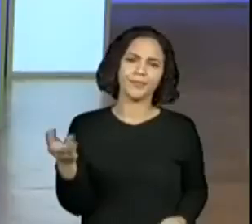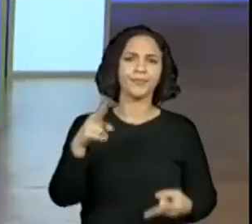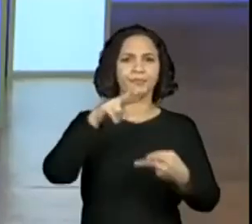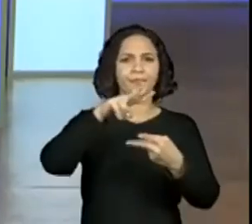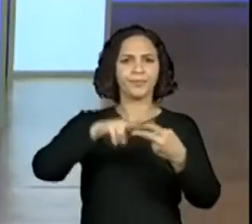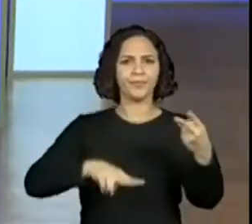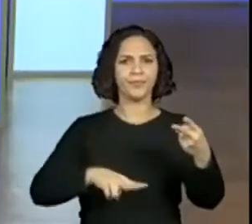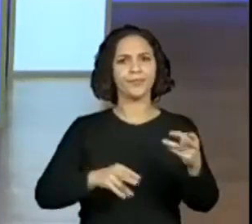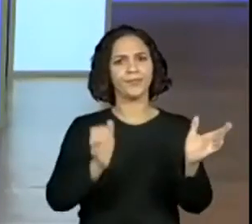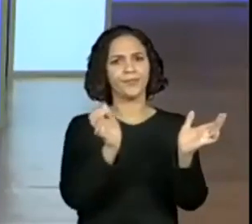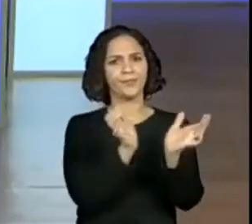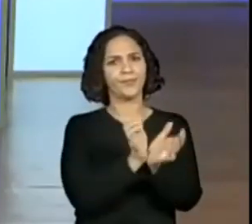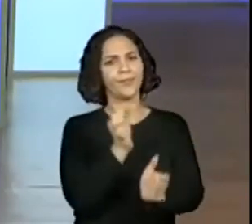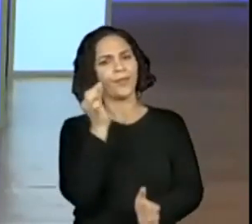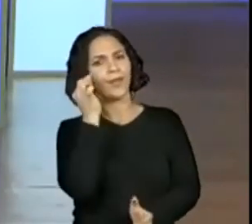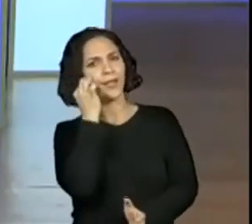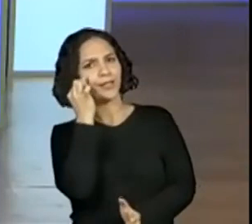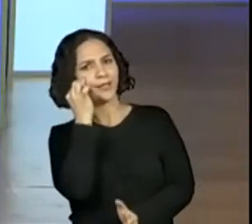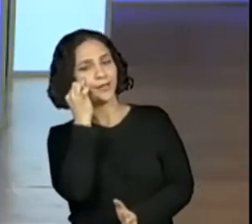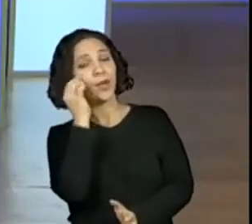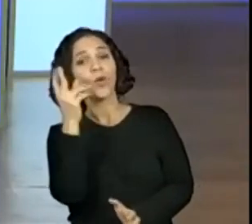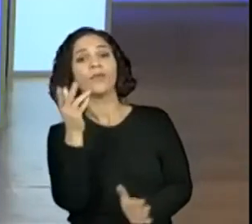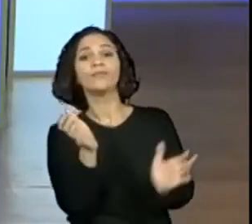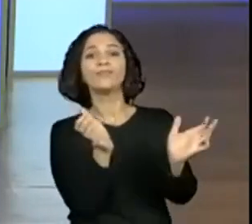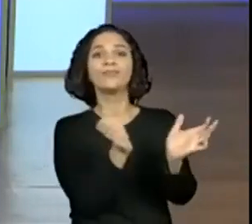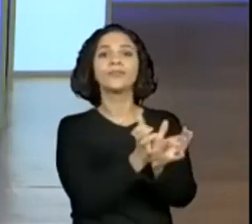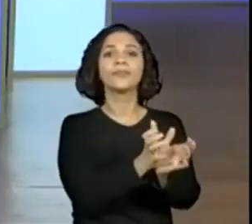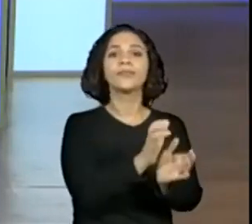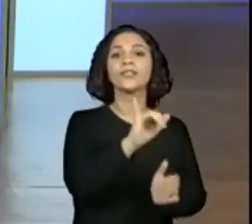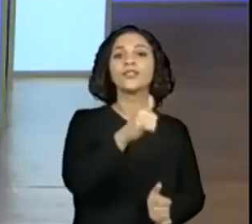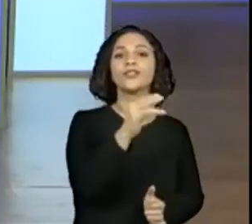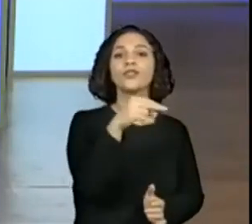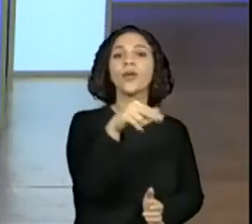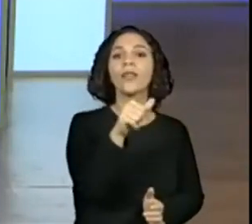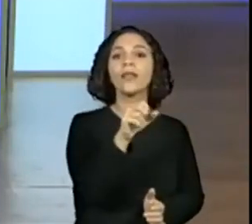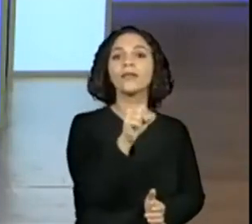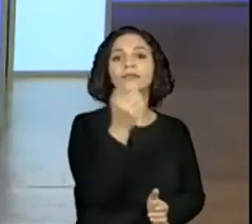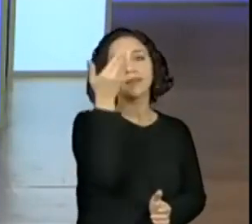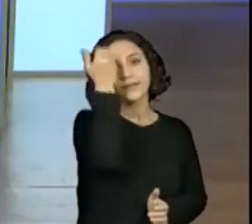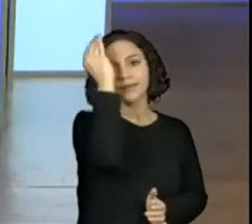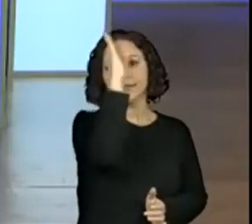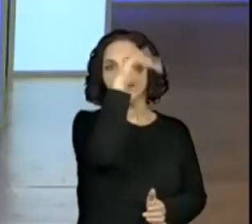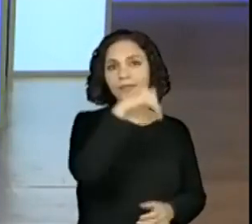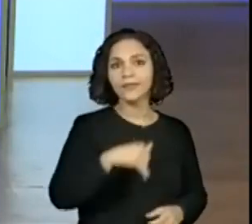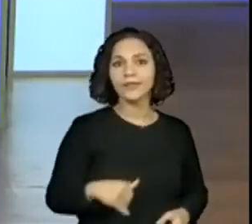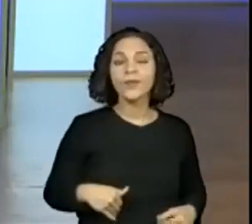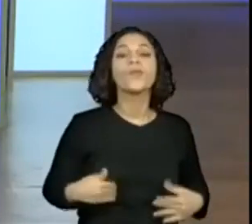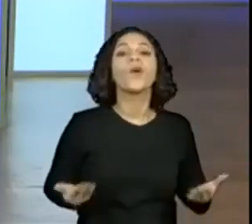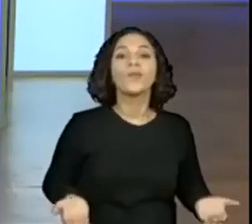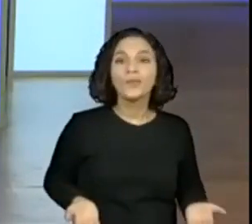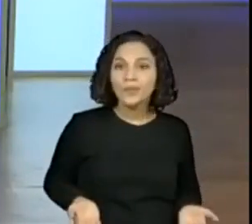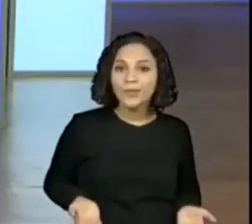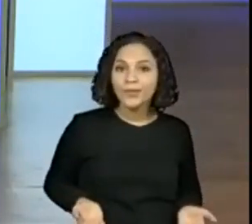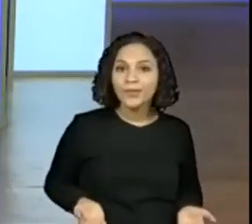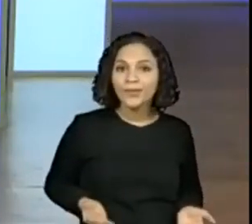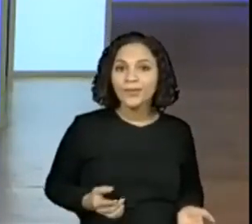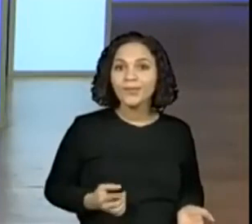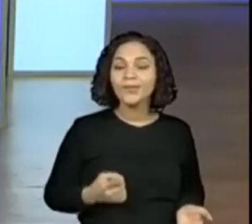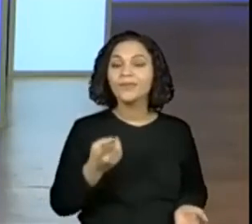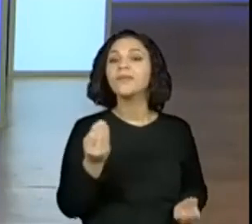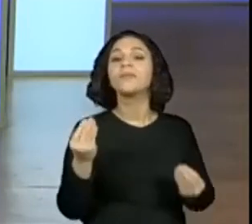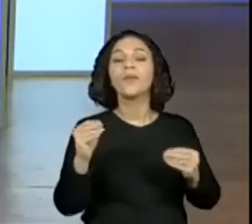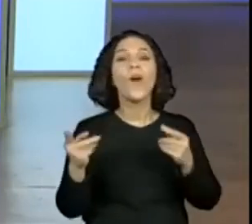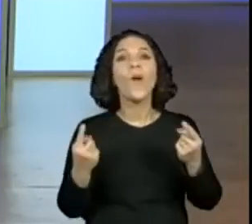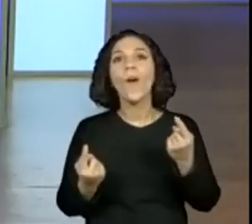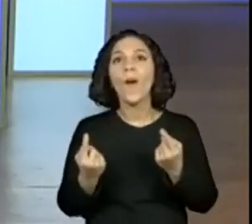time Aline ou time Jonas eu quero ver aí professores por favor sorvete me Aline ou time Jonas vai